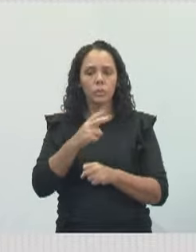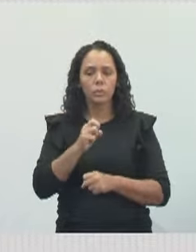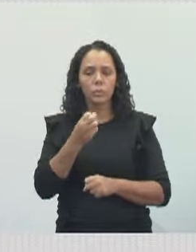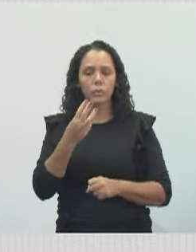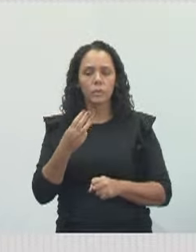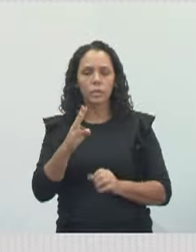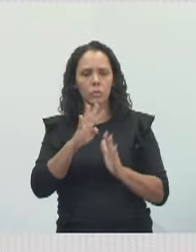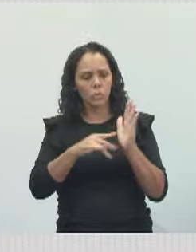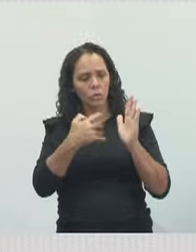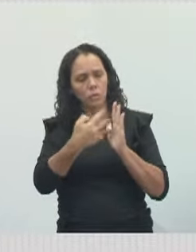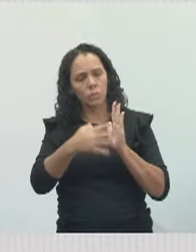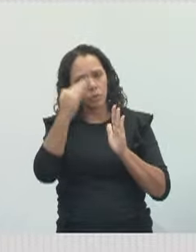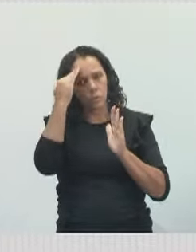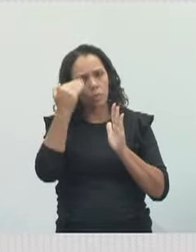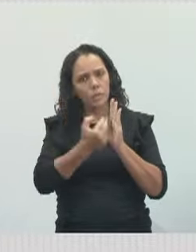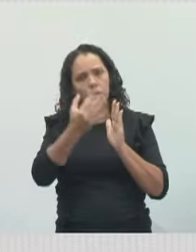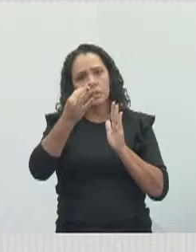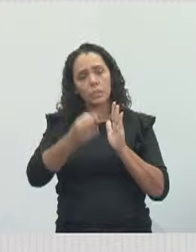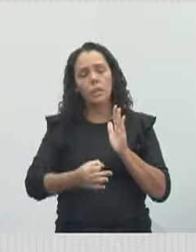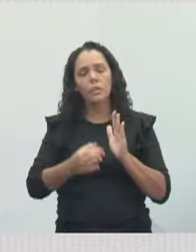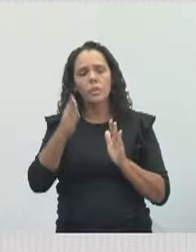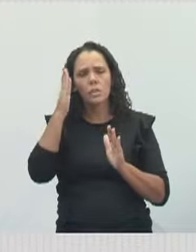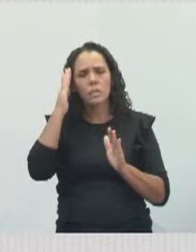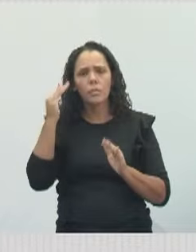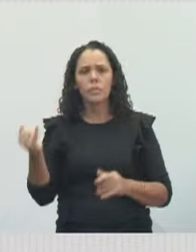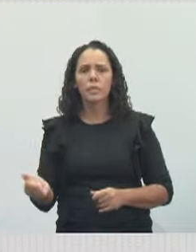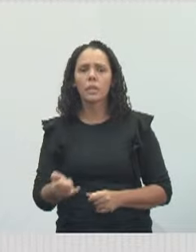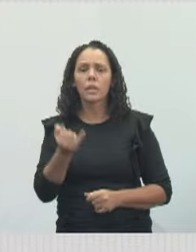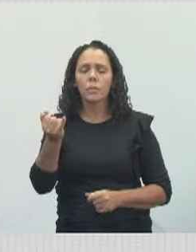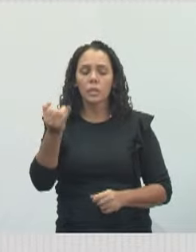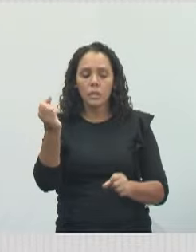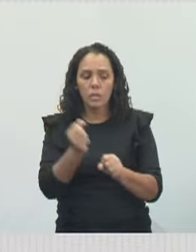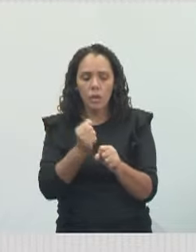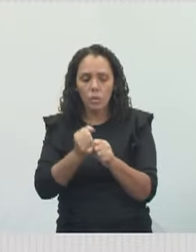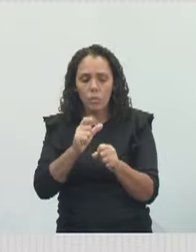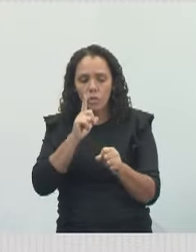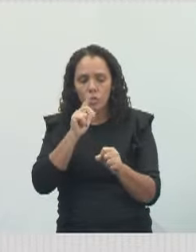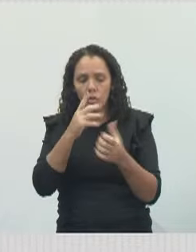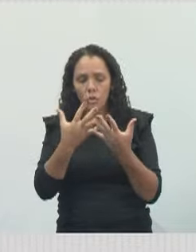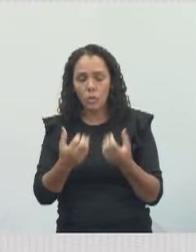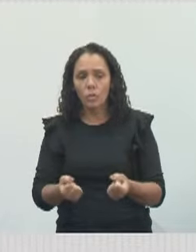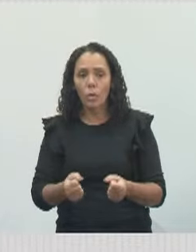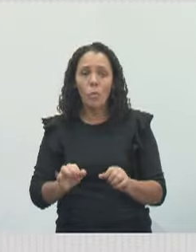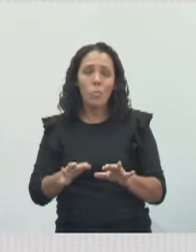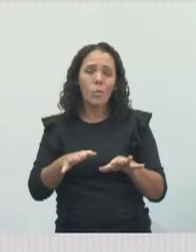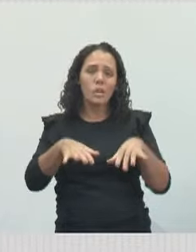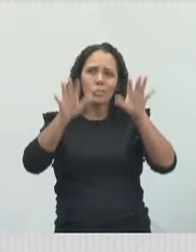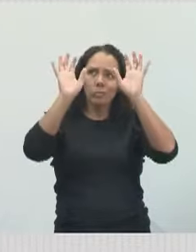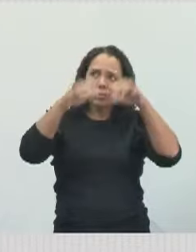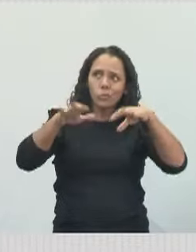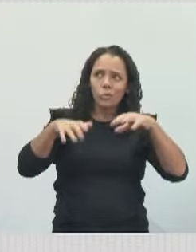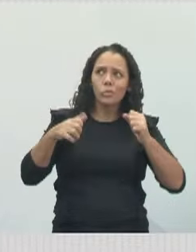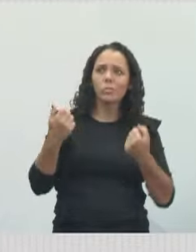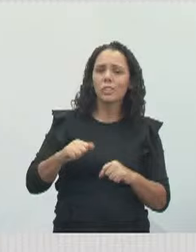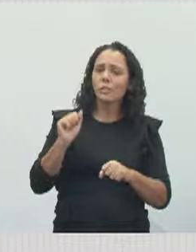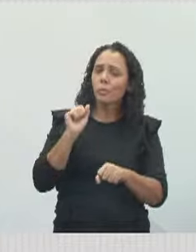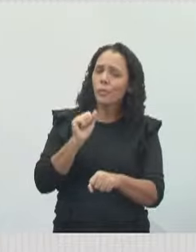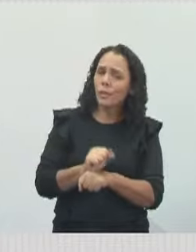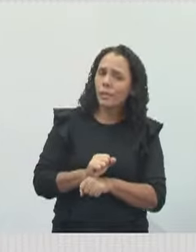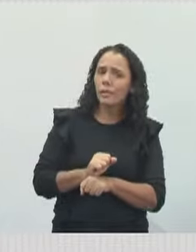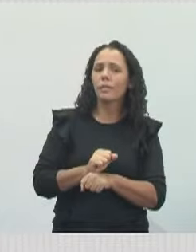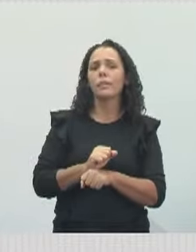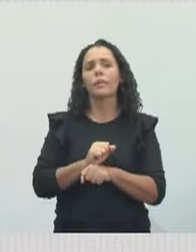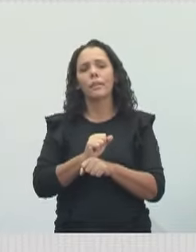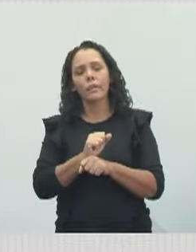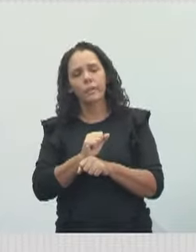da importância que é. Essas obras de drenagem, principalmente, Marcelo, quando chove, é que é o problema, né? Tem que parar, não dá para continuar, e muito problema, né?